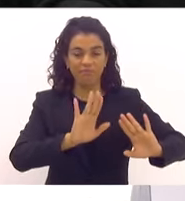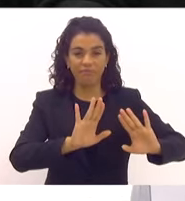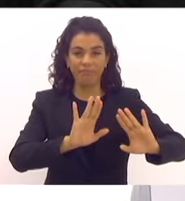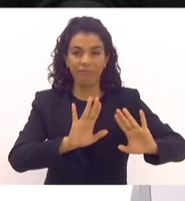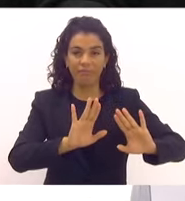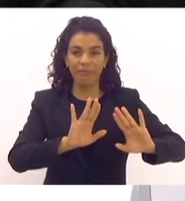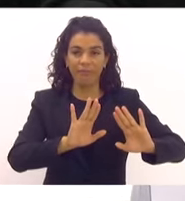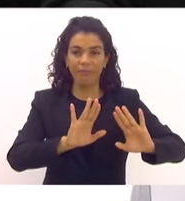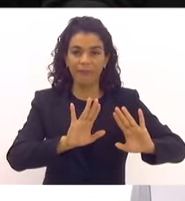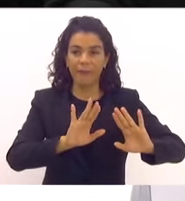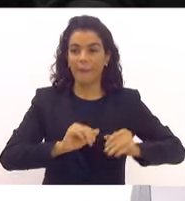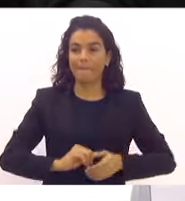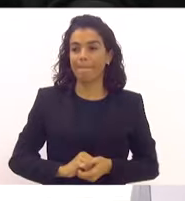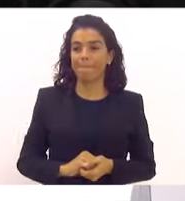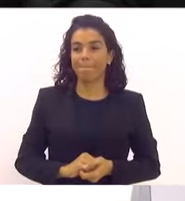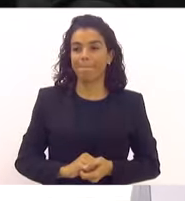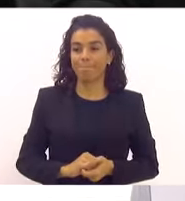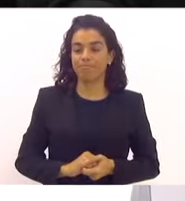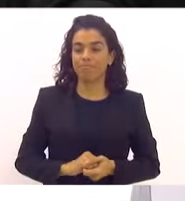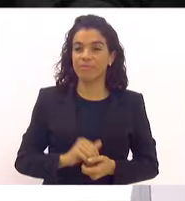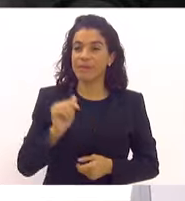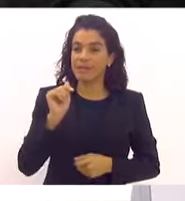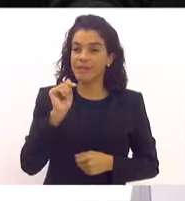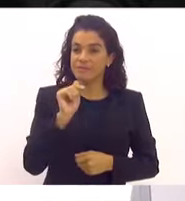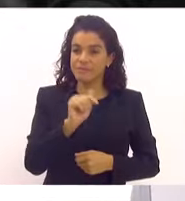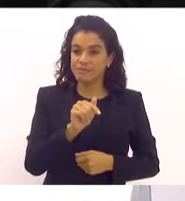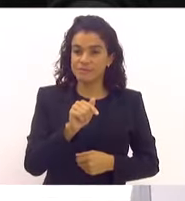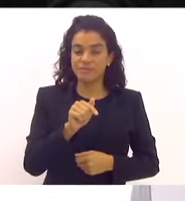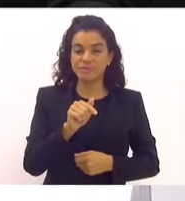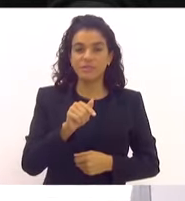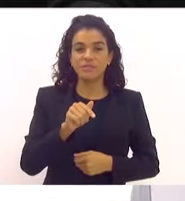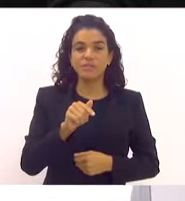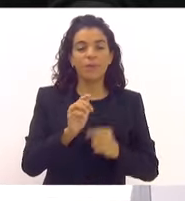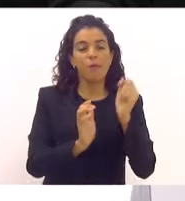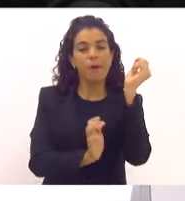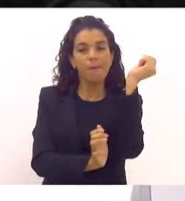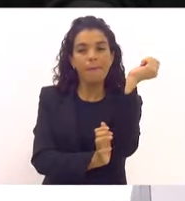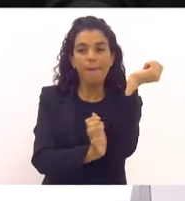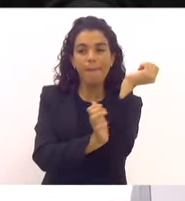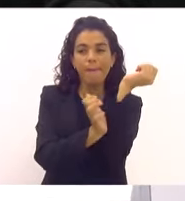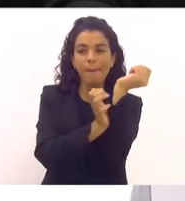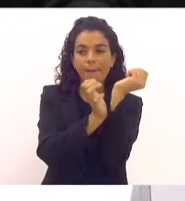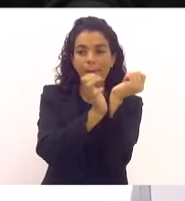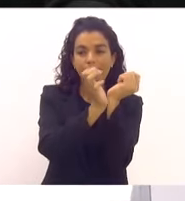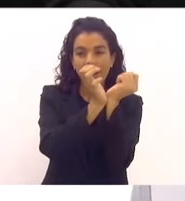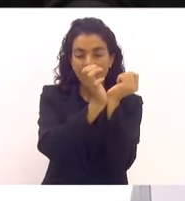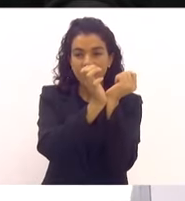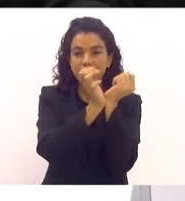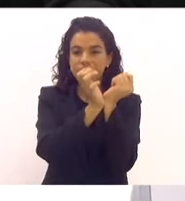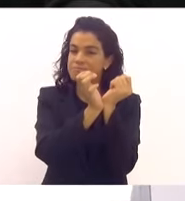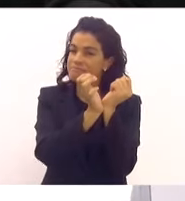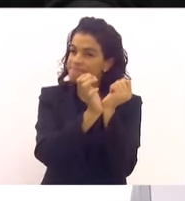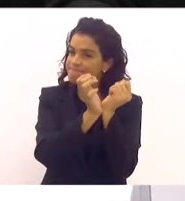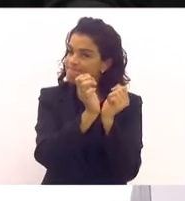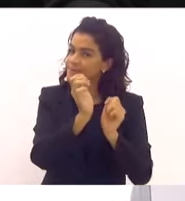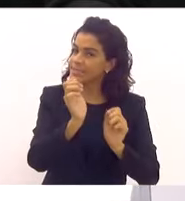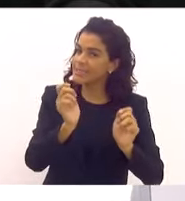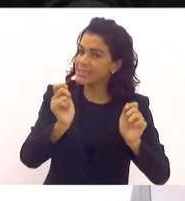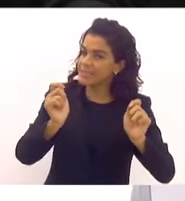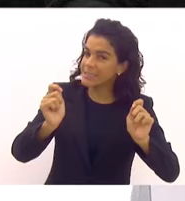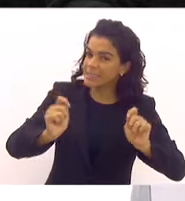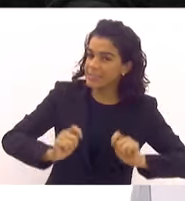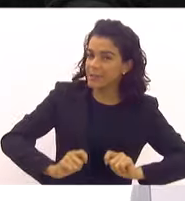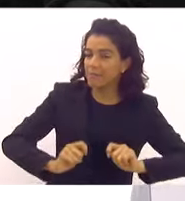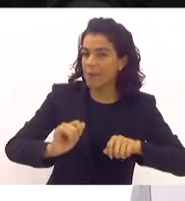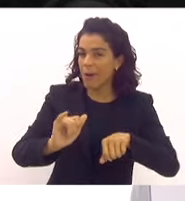isso ser uma burocracia que possa,